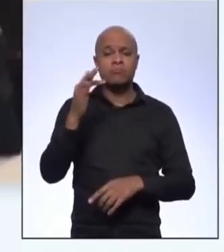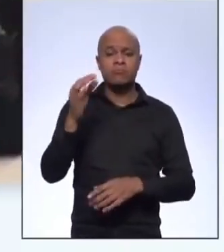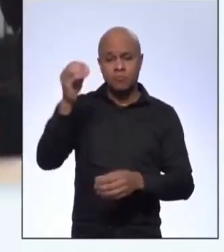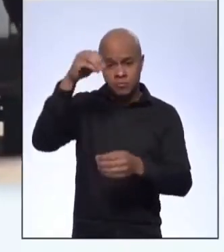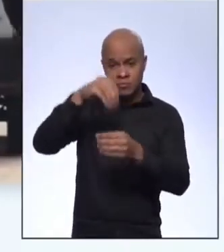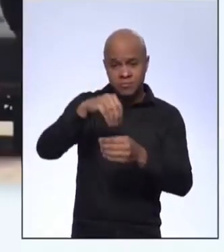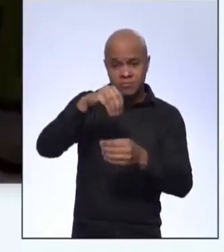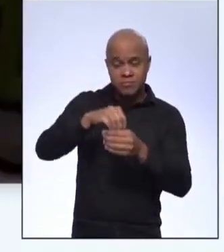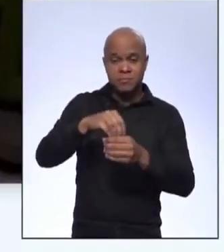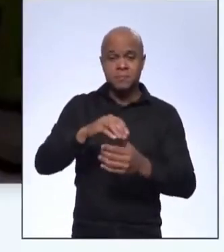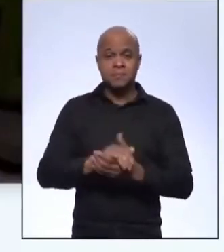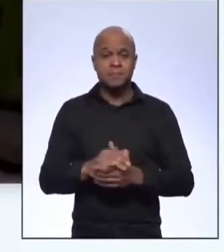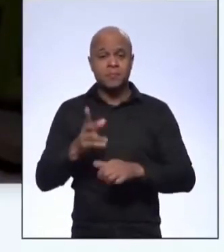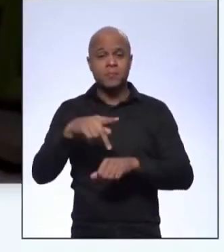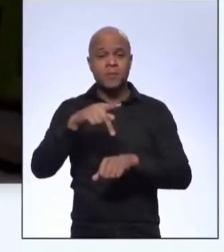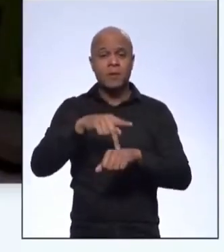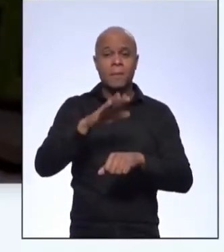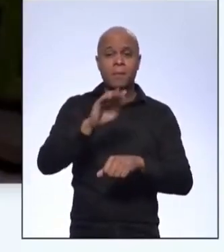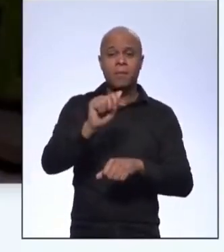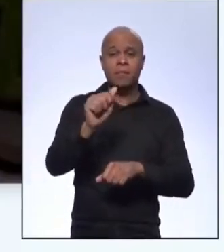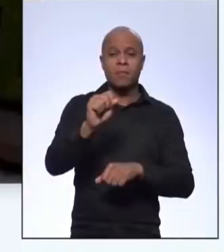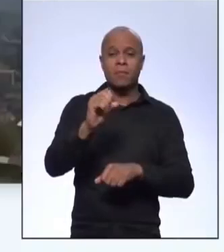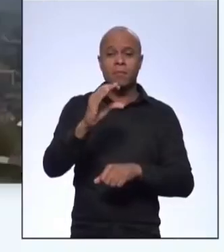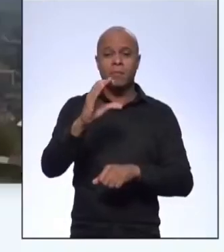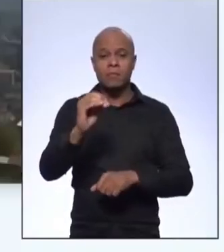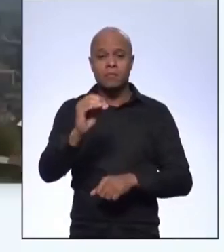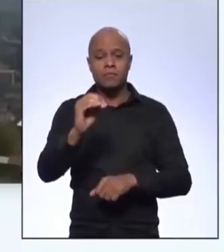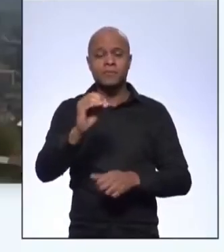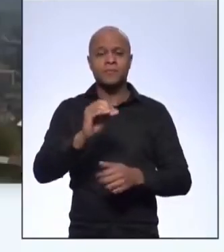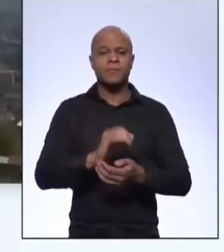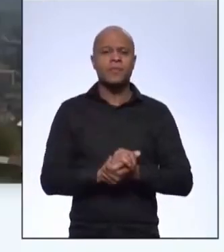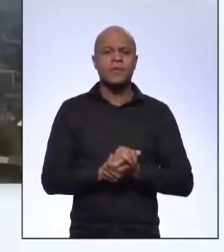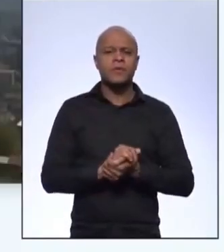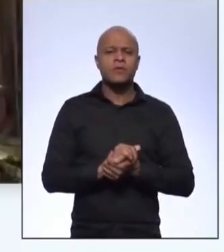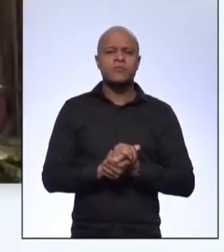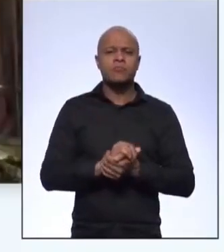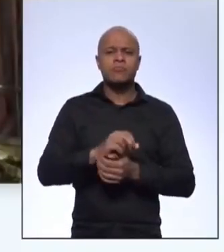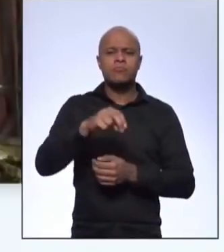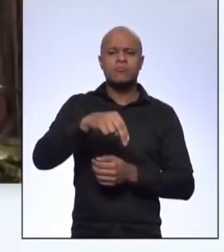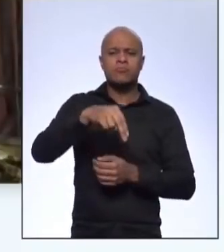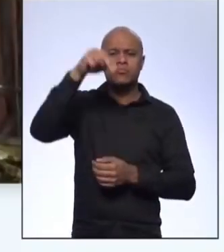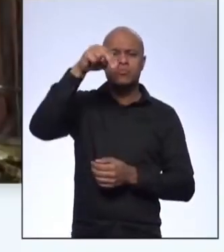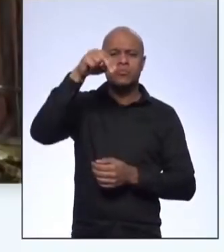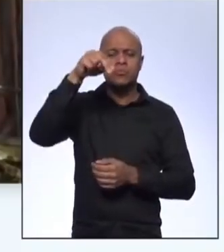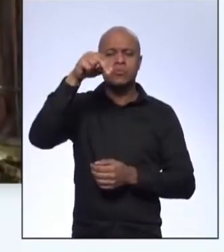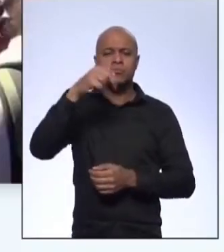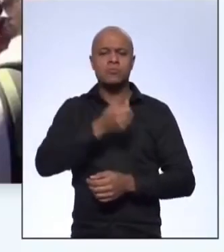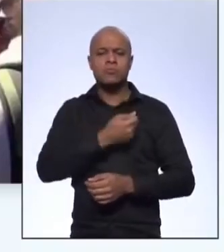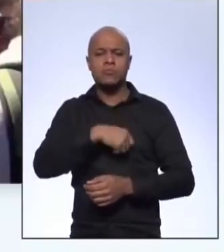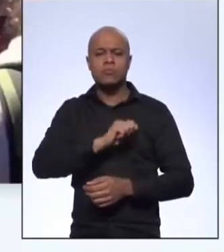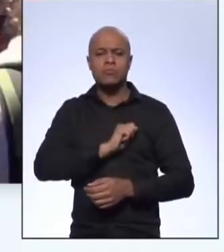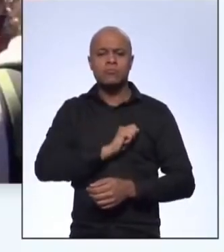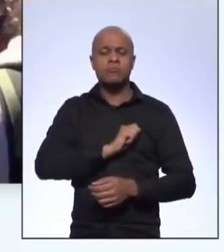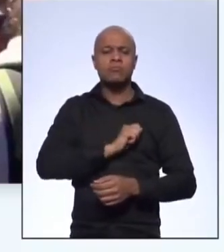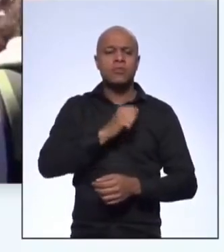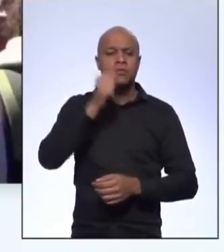chamado País Basco, região que abrange também o norte da Espanha e tem cultura e língua próprias.